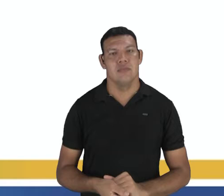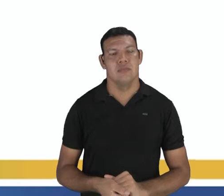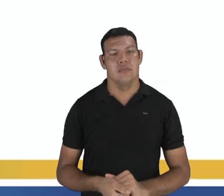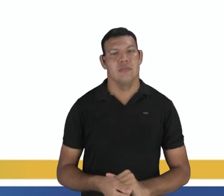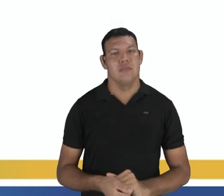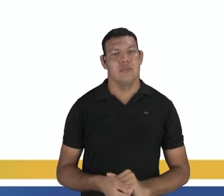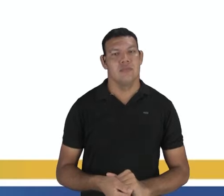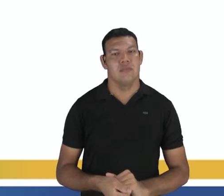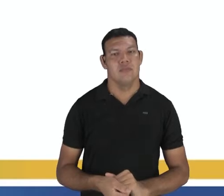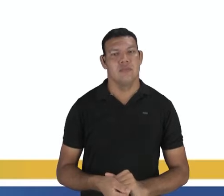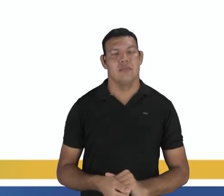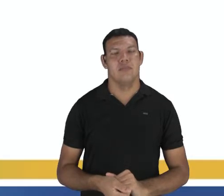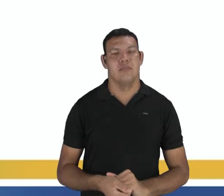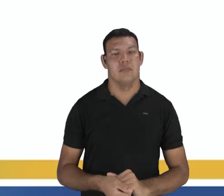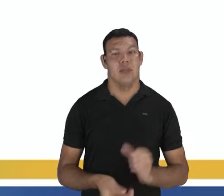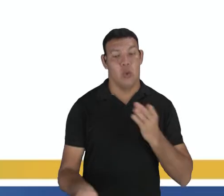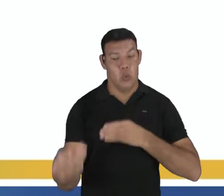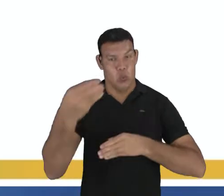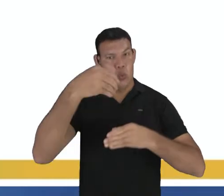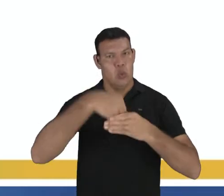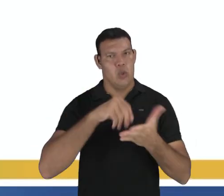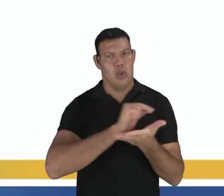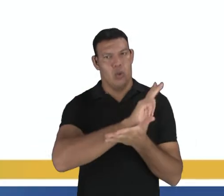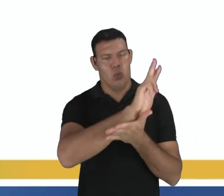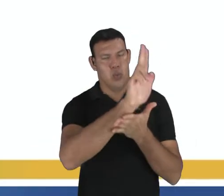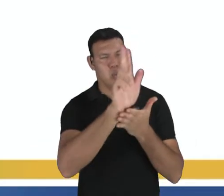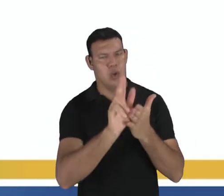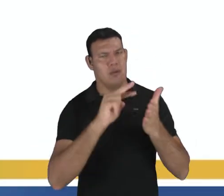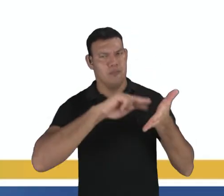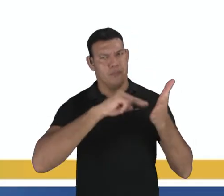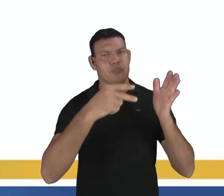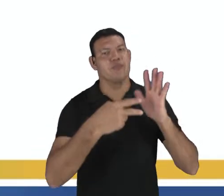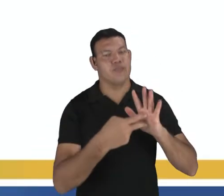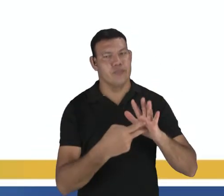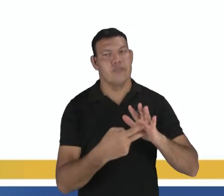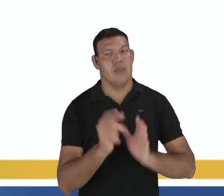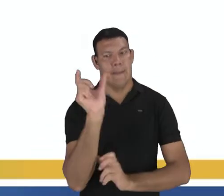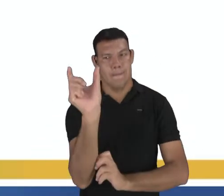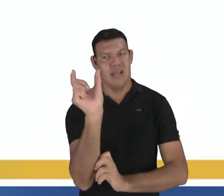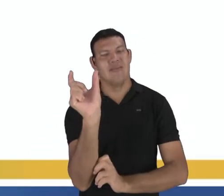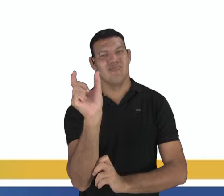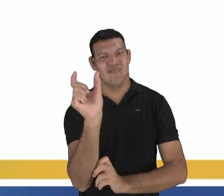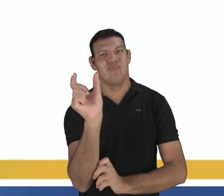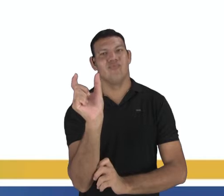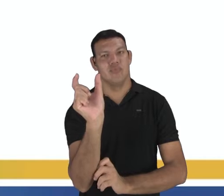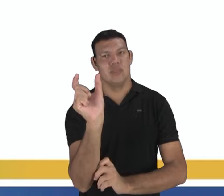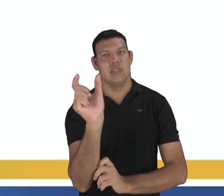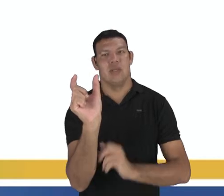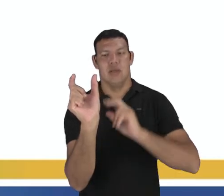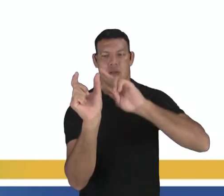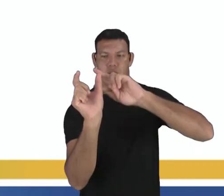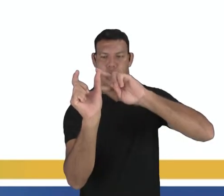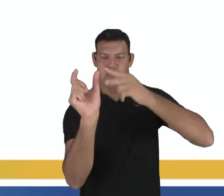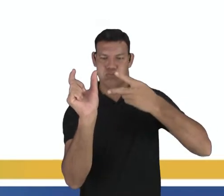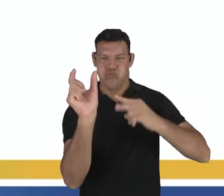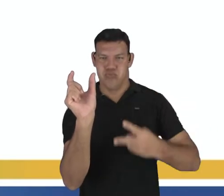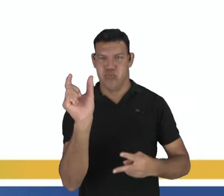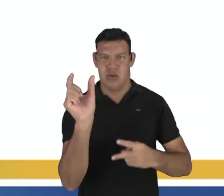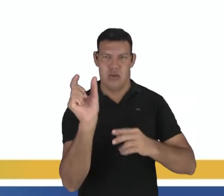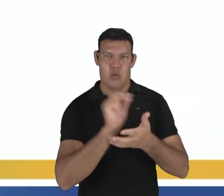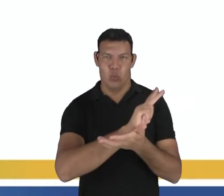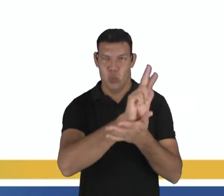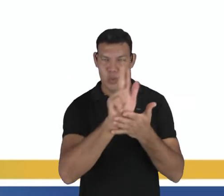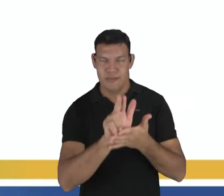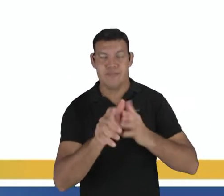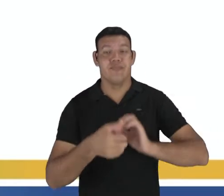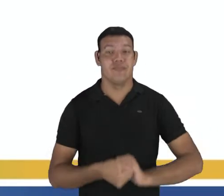quê? Aquele que tem muitos significados. Uma palavra no sentido conotativo, ela vai ter vários significados.